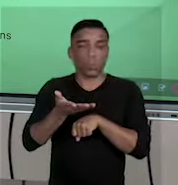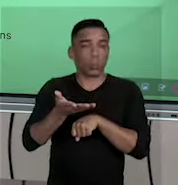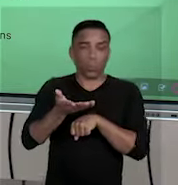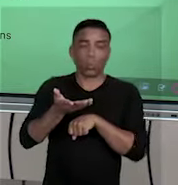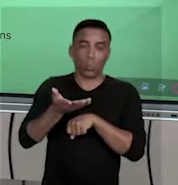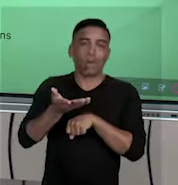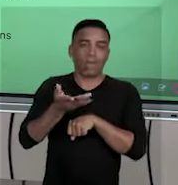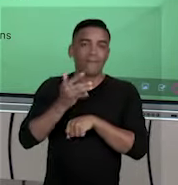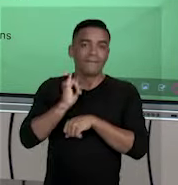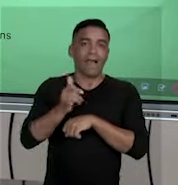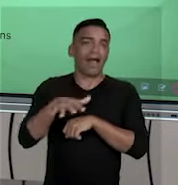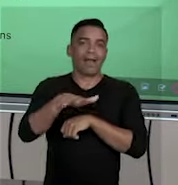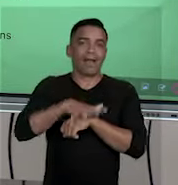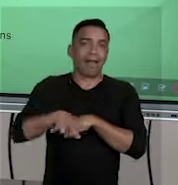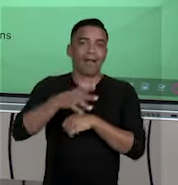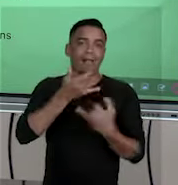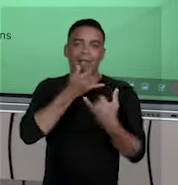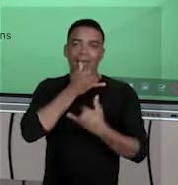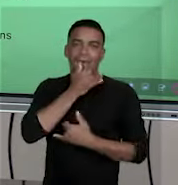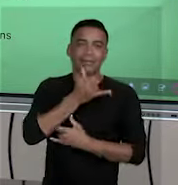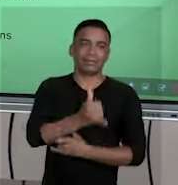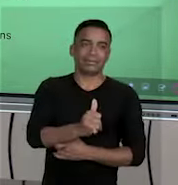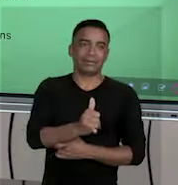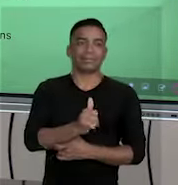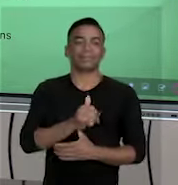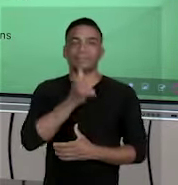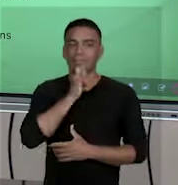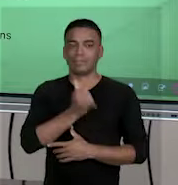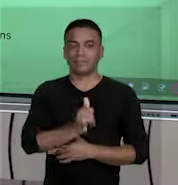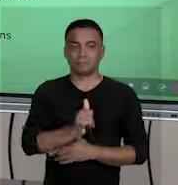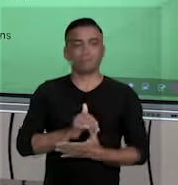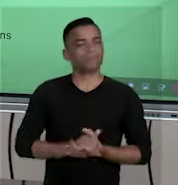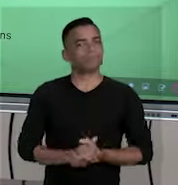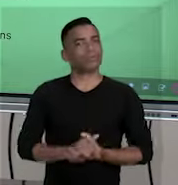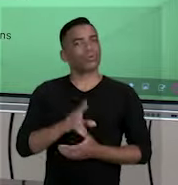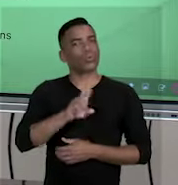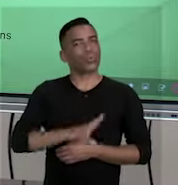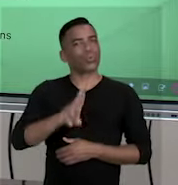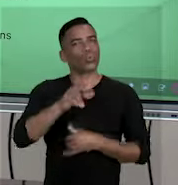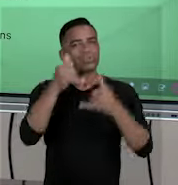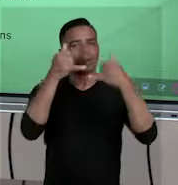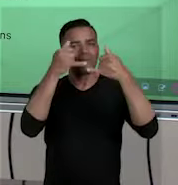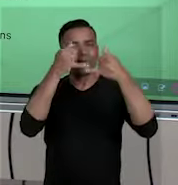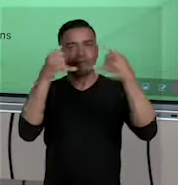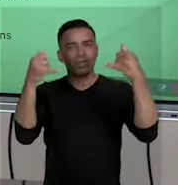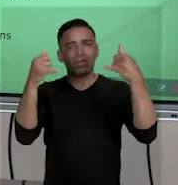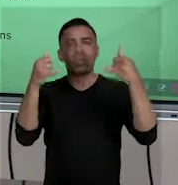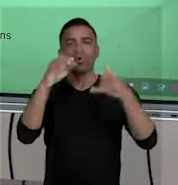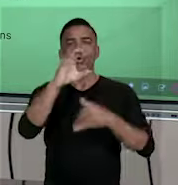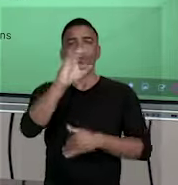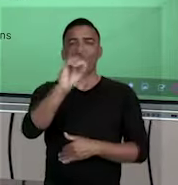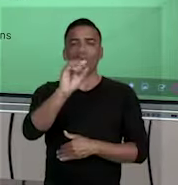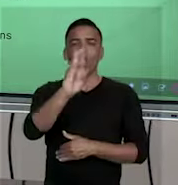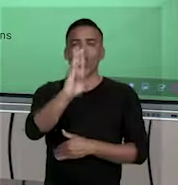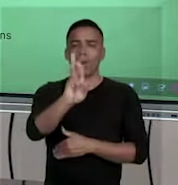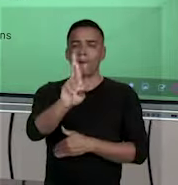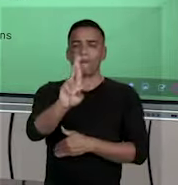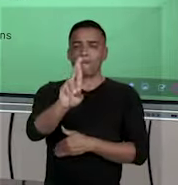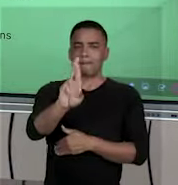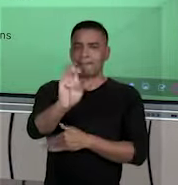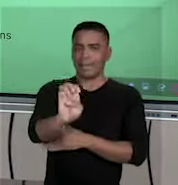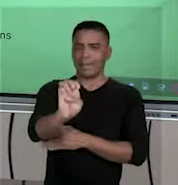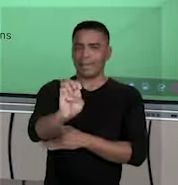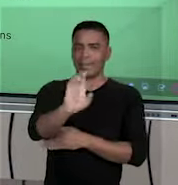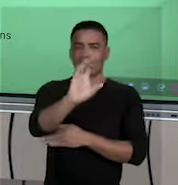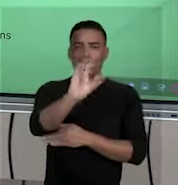de eletricidade, né? Por isso que a gente utiliza, por exemplo, o fio de cobre